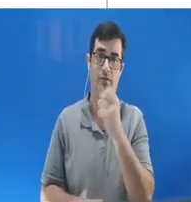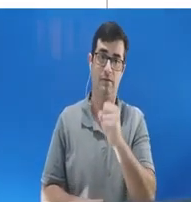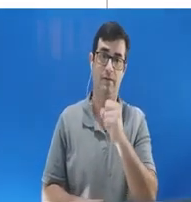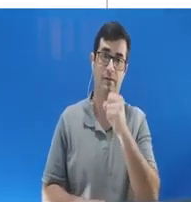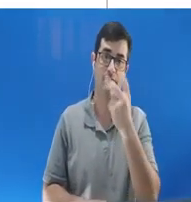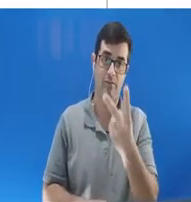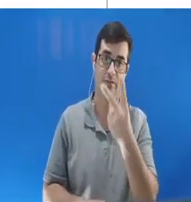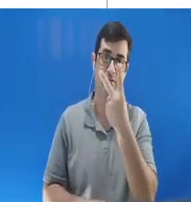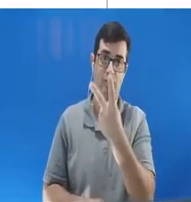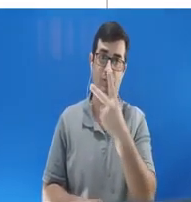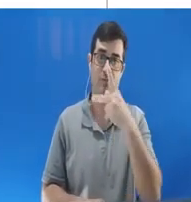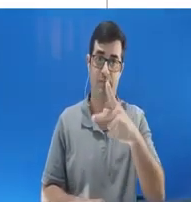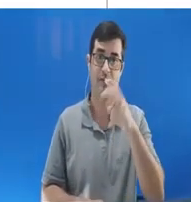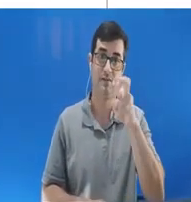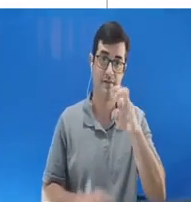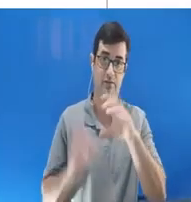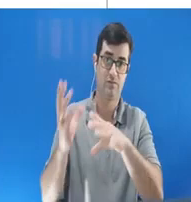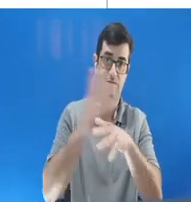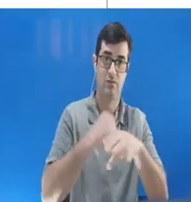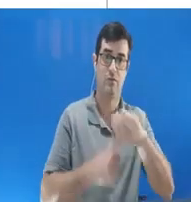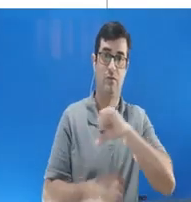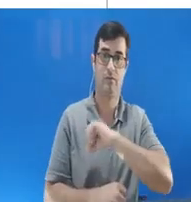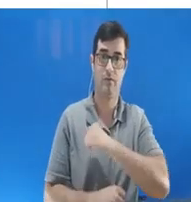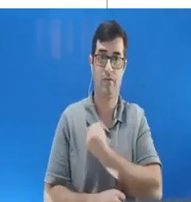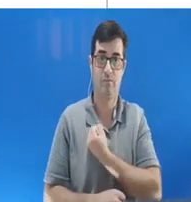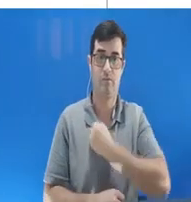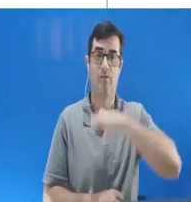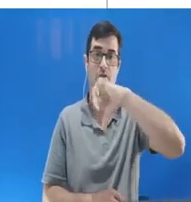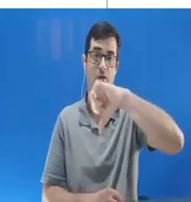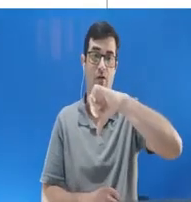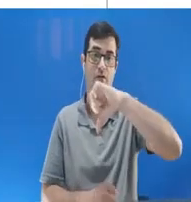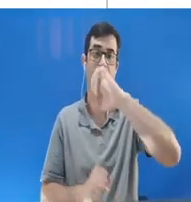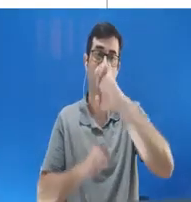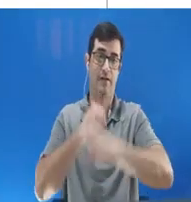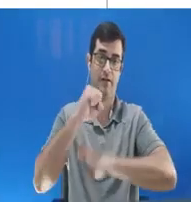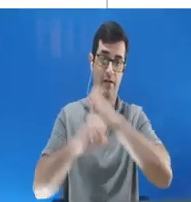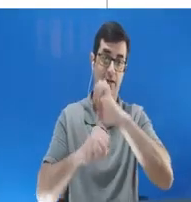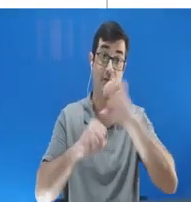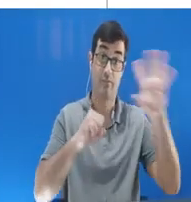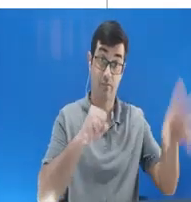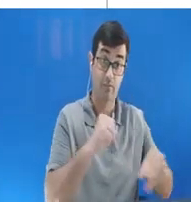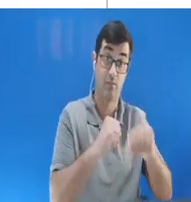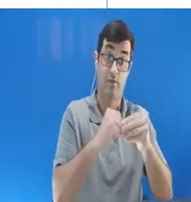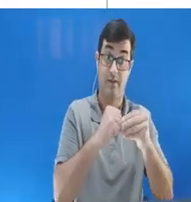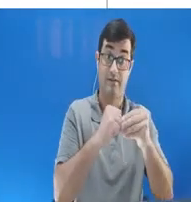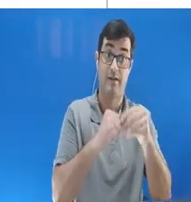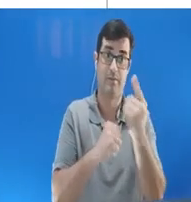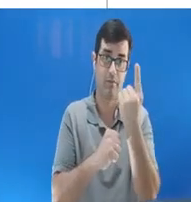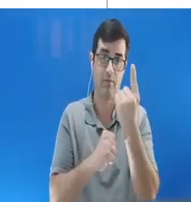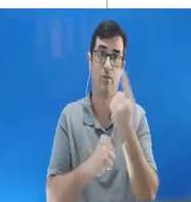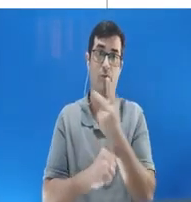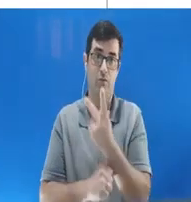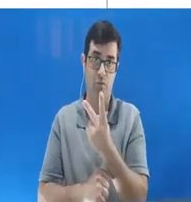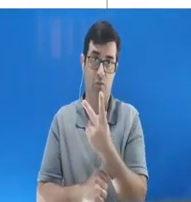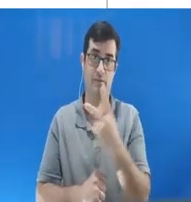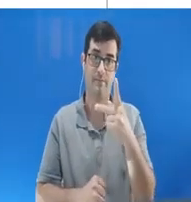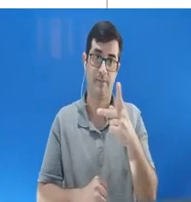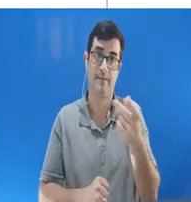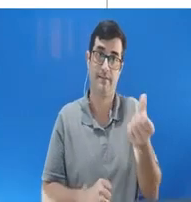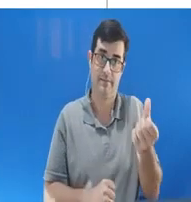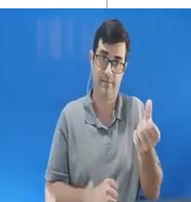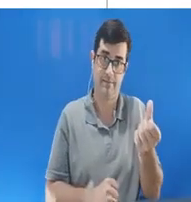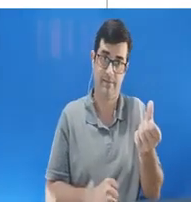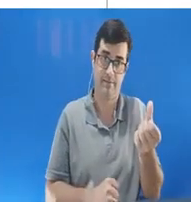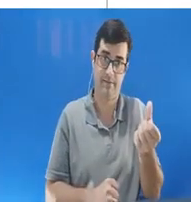2p5, né? Que somos 9 elétrons. E quando ele recebe 1, esse elétron vem aqui para o subnível